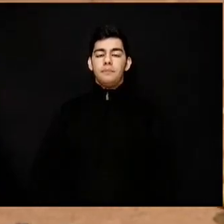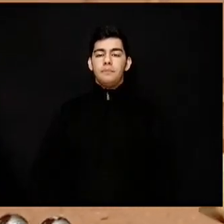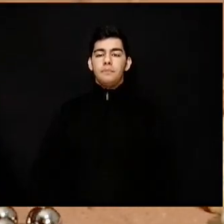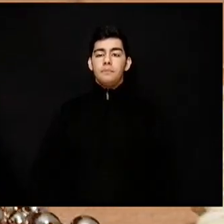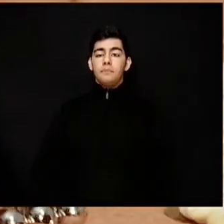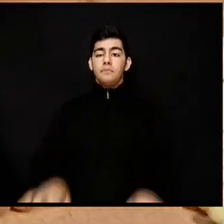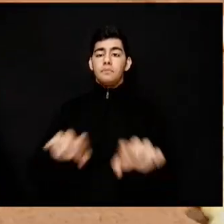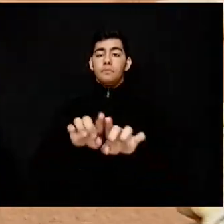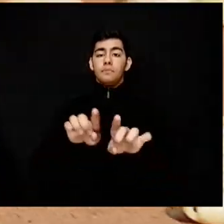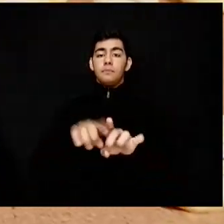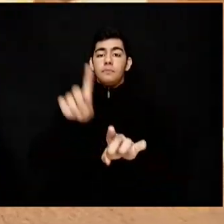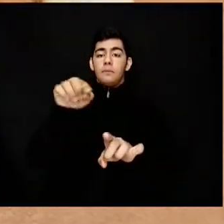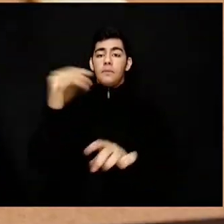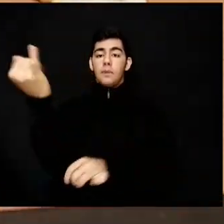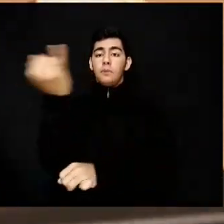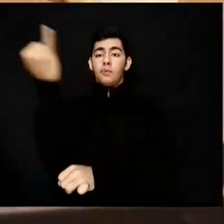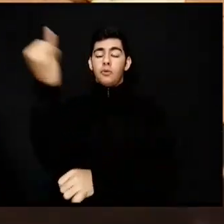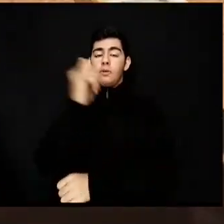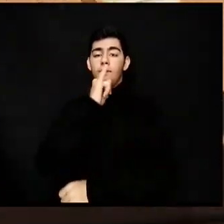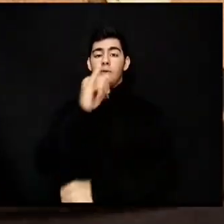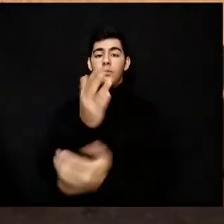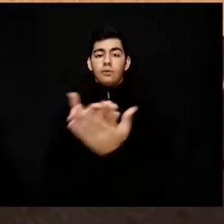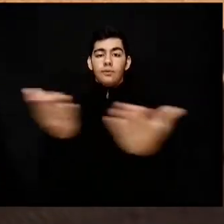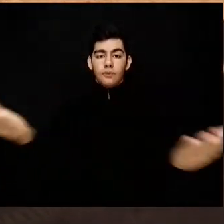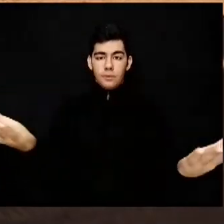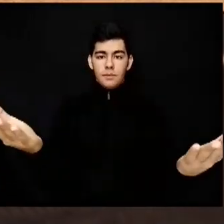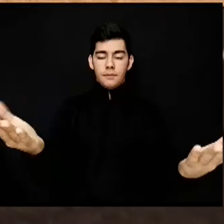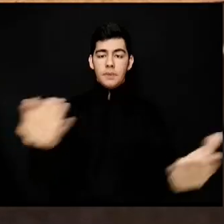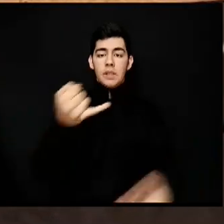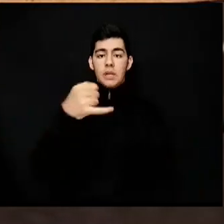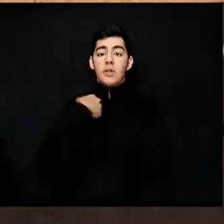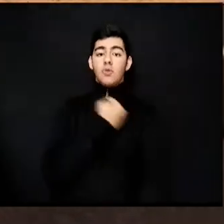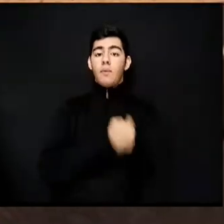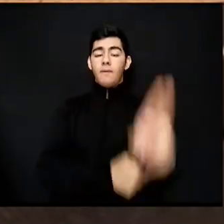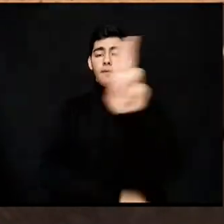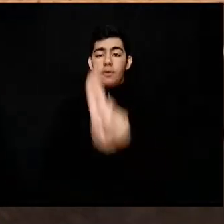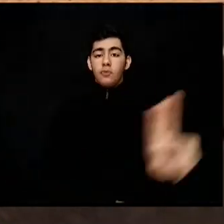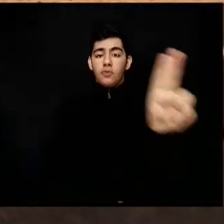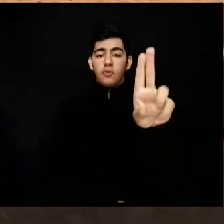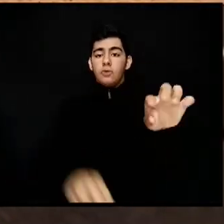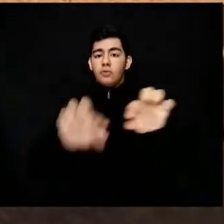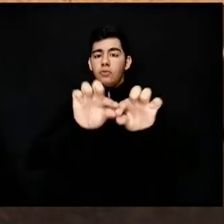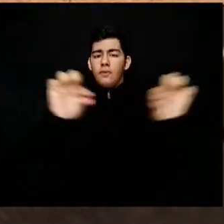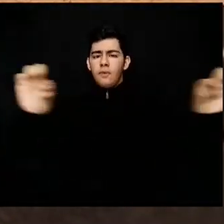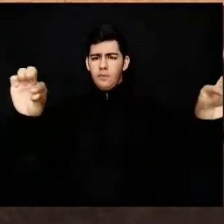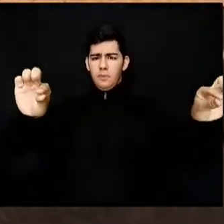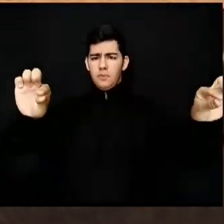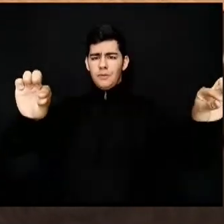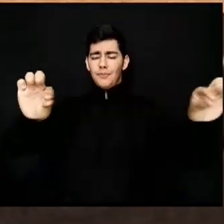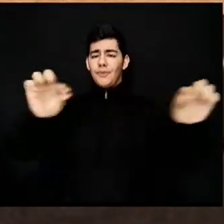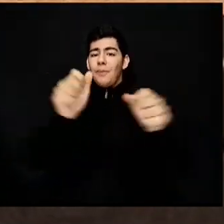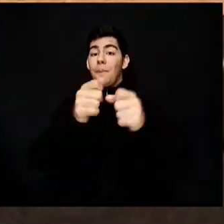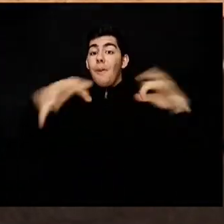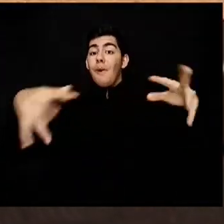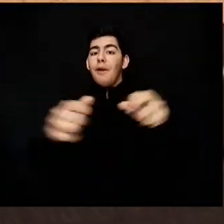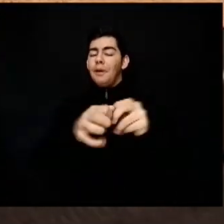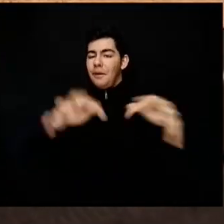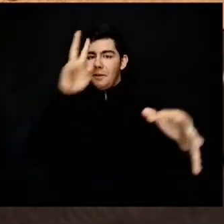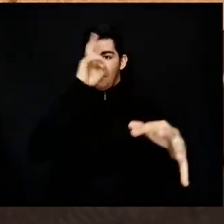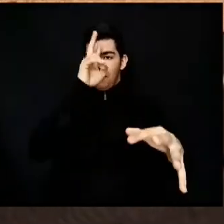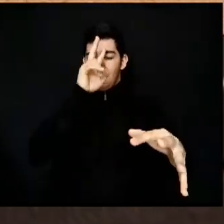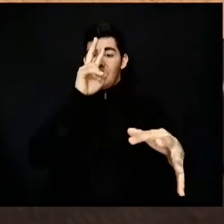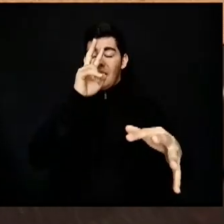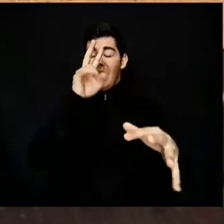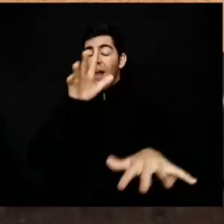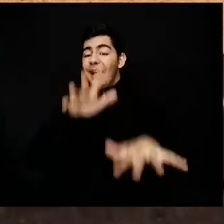dizer, eu esqueci de falar. Se nós vamos utilizar o fio encerado, como ele fica desfiando um pouquinho,